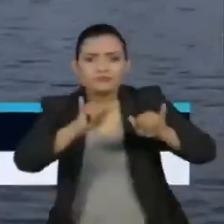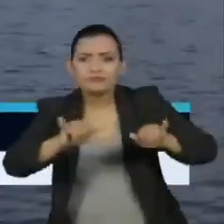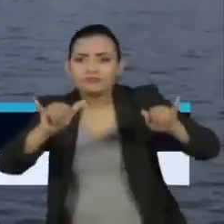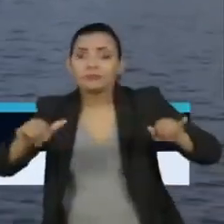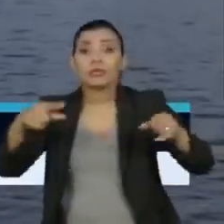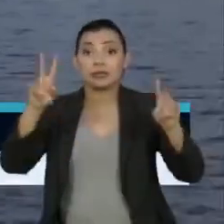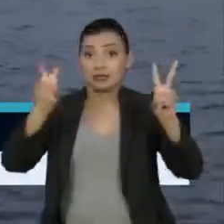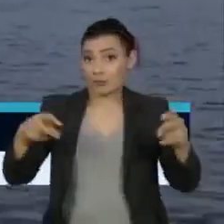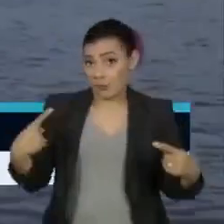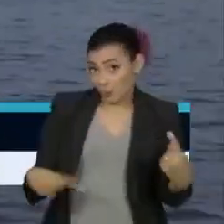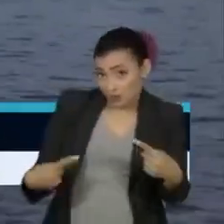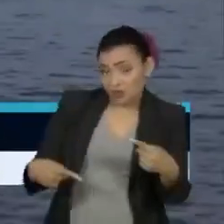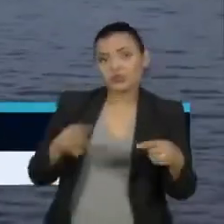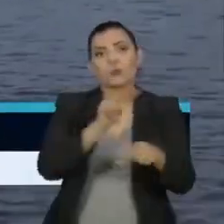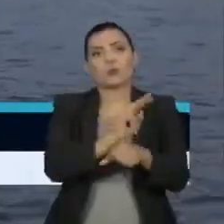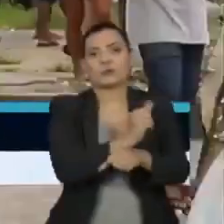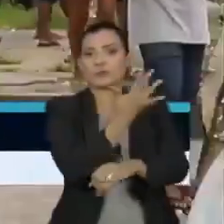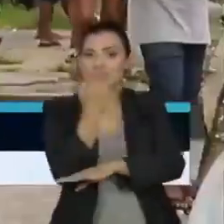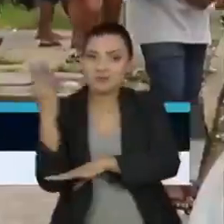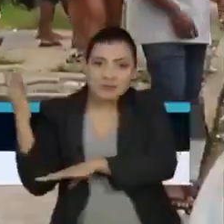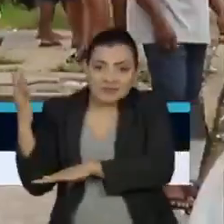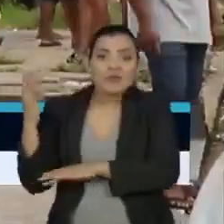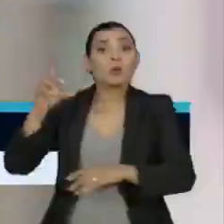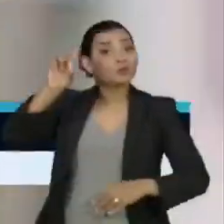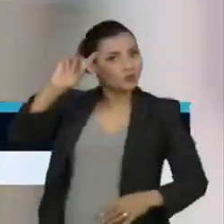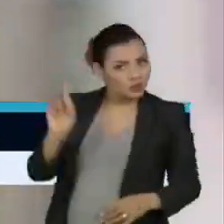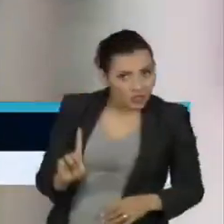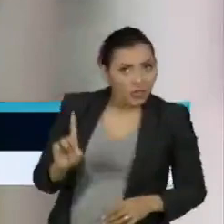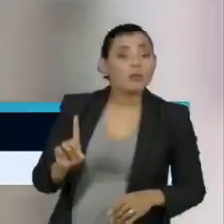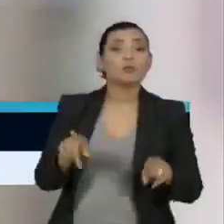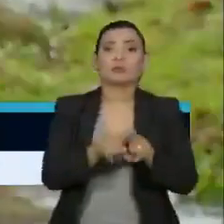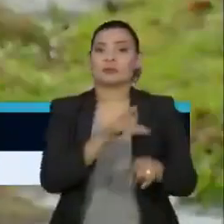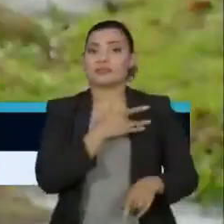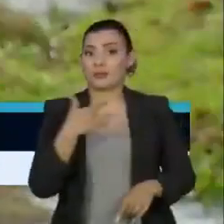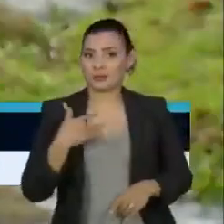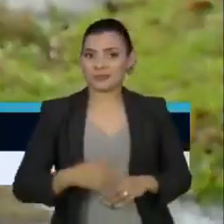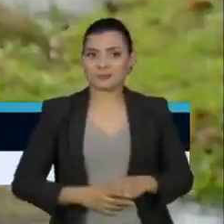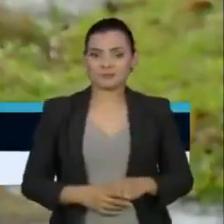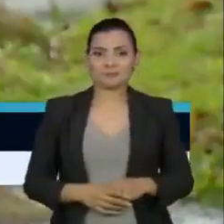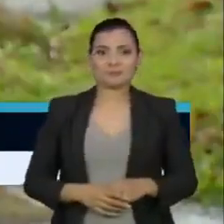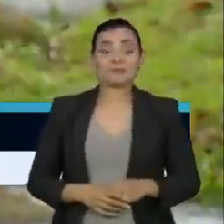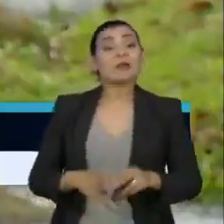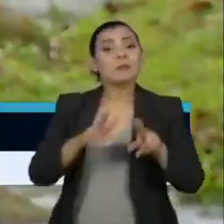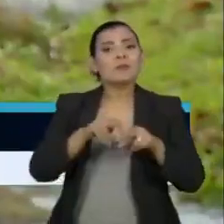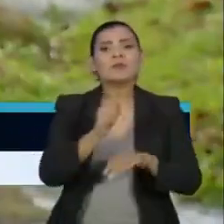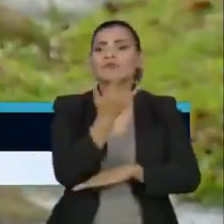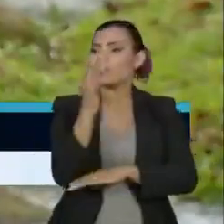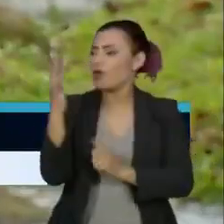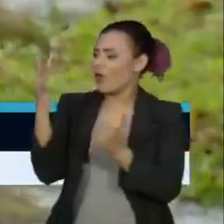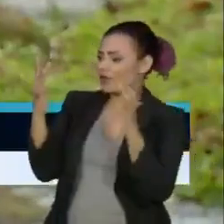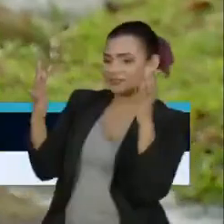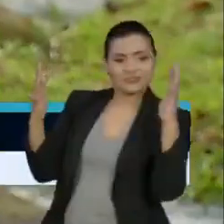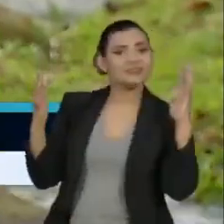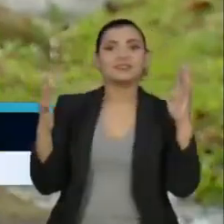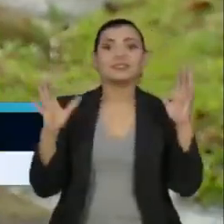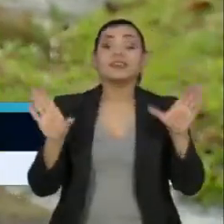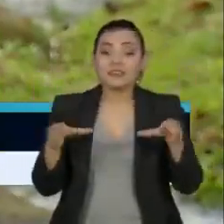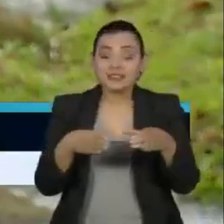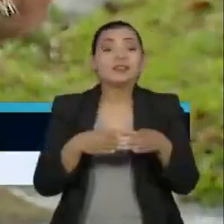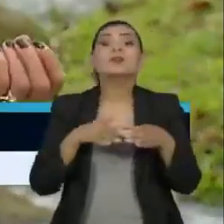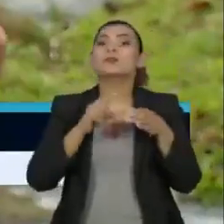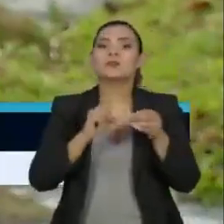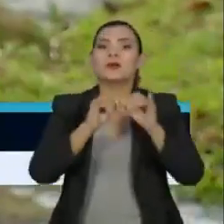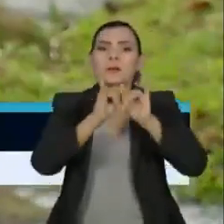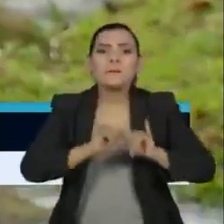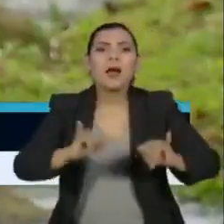de política, preservação ambiental, direitos e saúde. Cruzando a floresta, a rede Waiuri noticiou